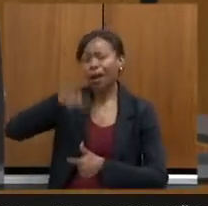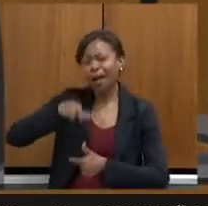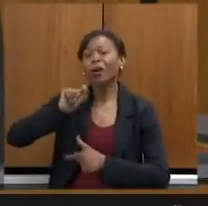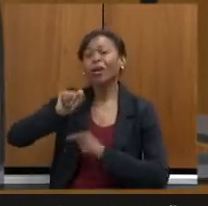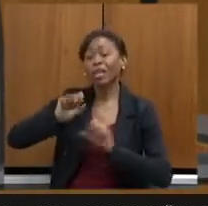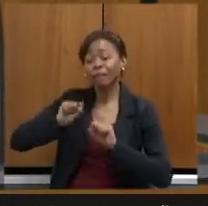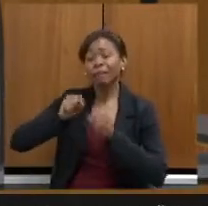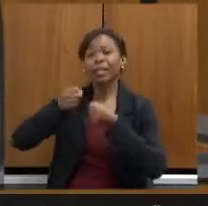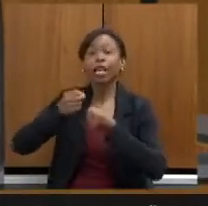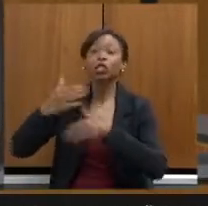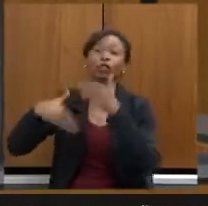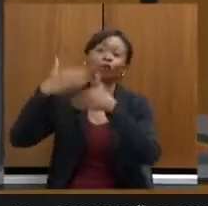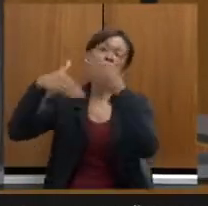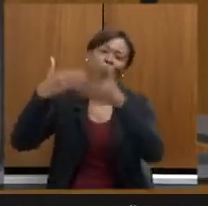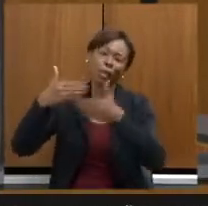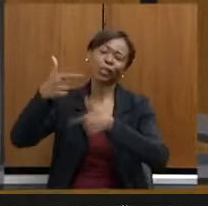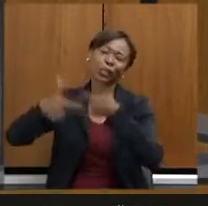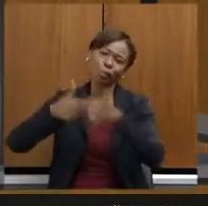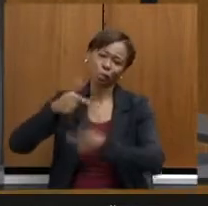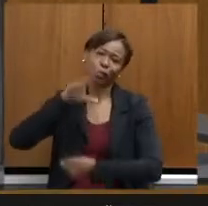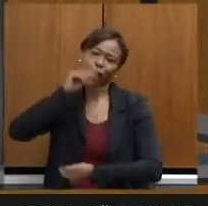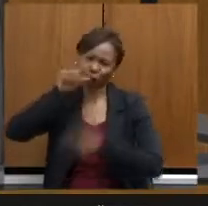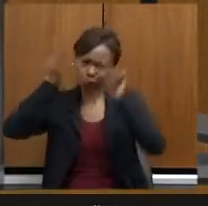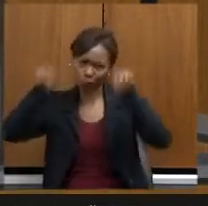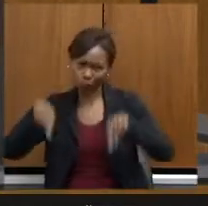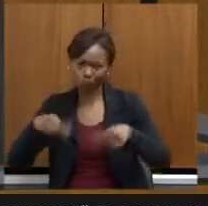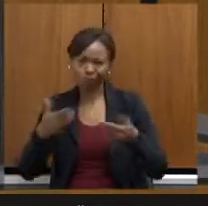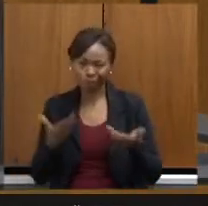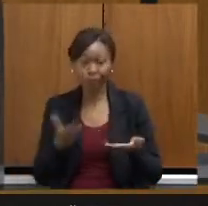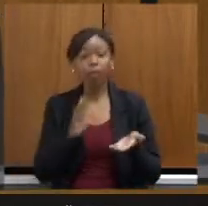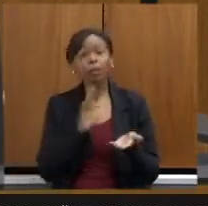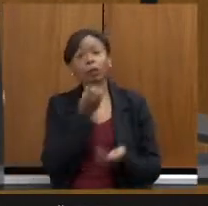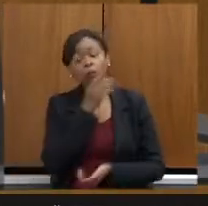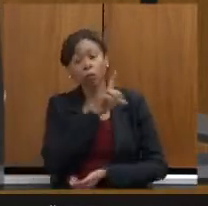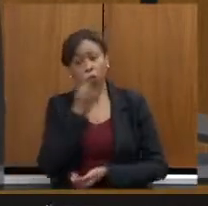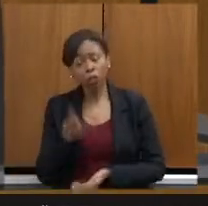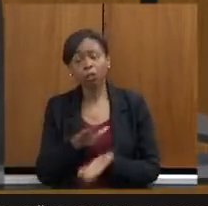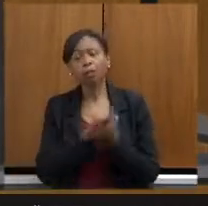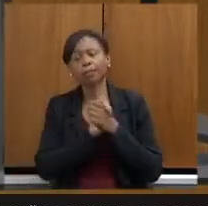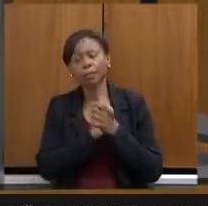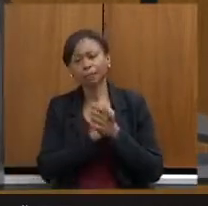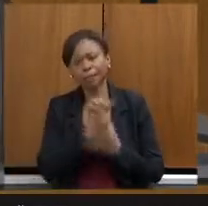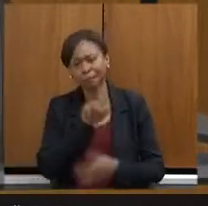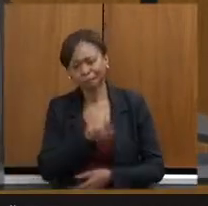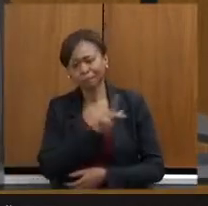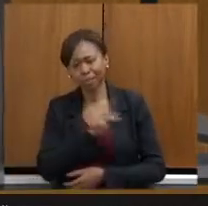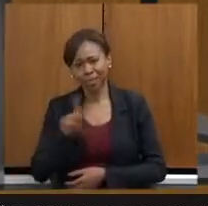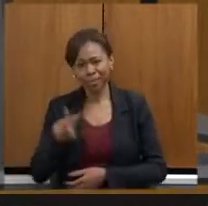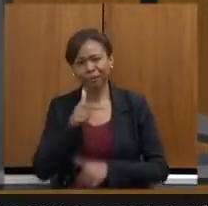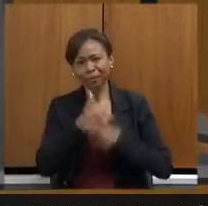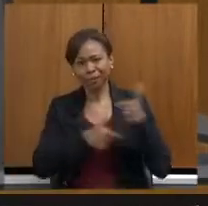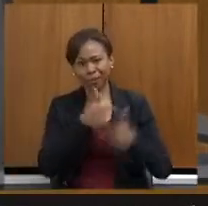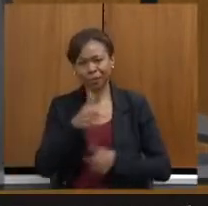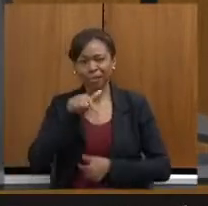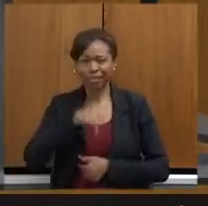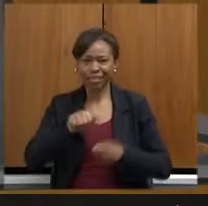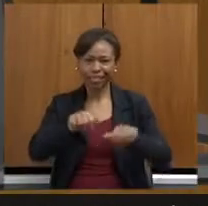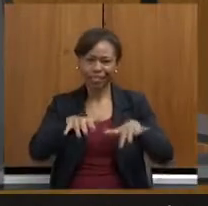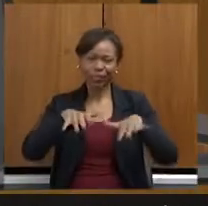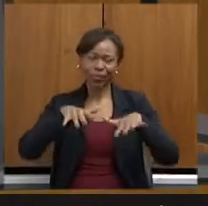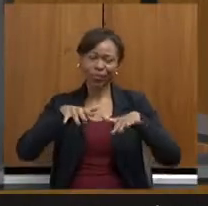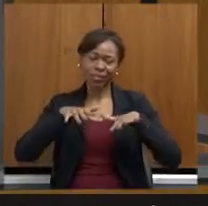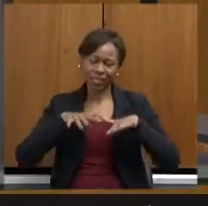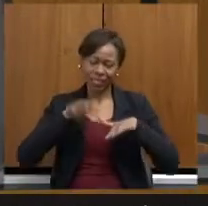dos serviços públicos tão bom dia presidente parabenizá-lo pelo trabalho condição aqui da nossa do nosso Assembleia